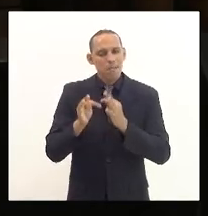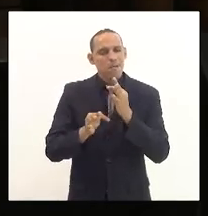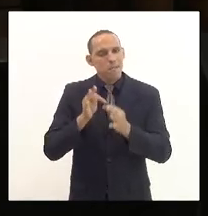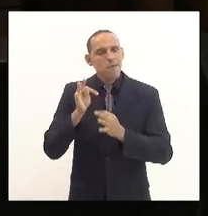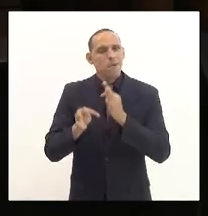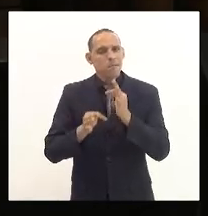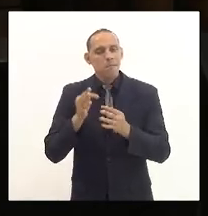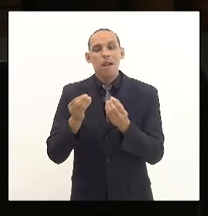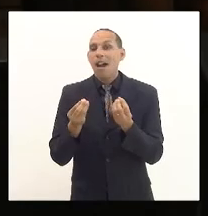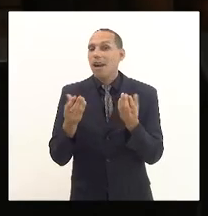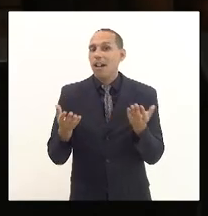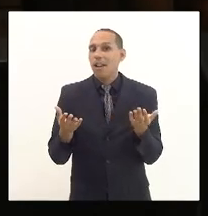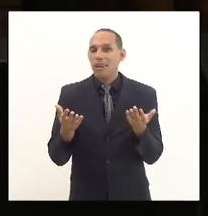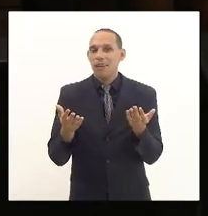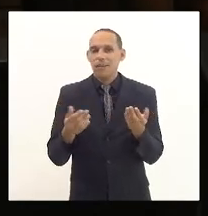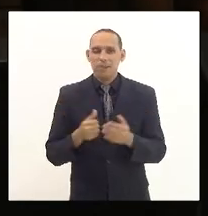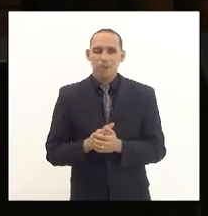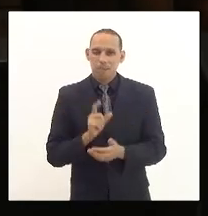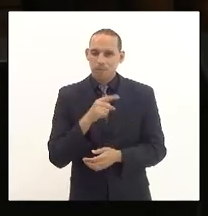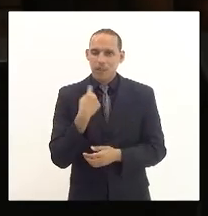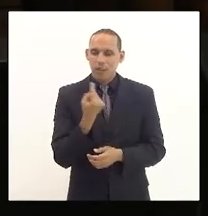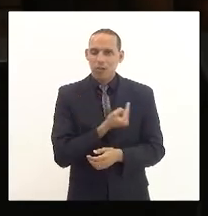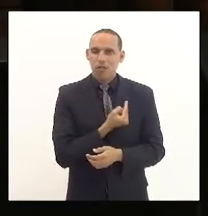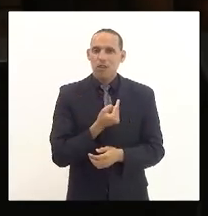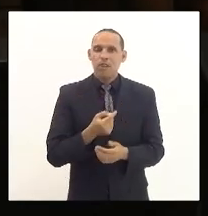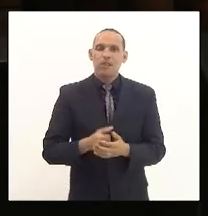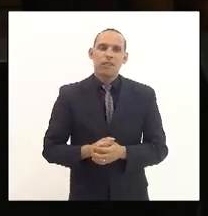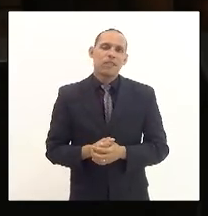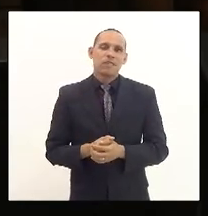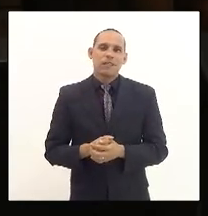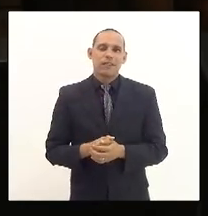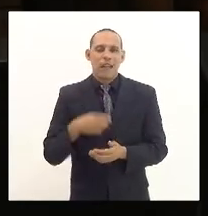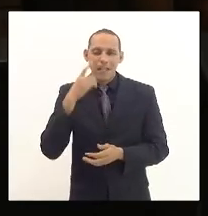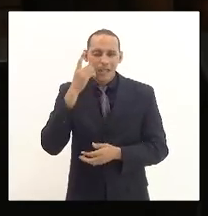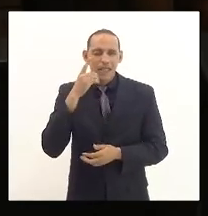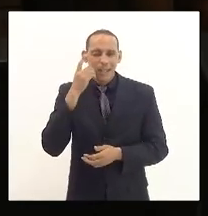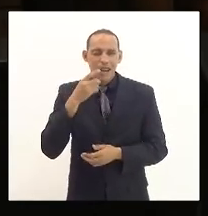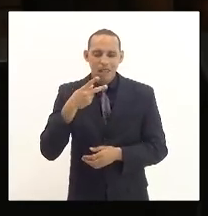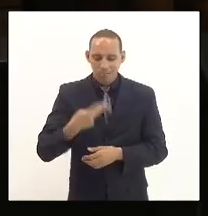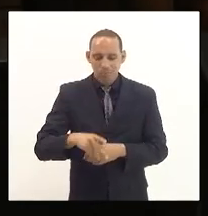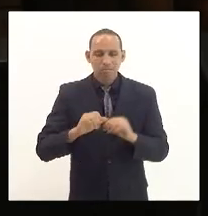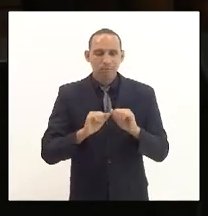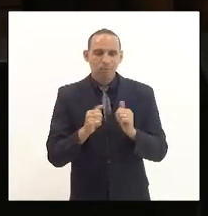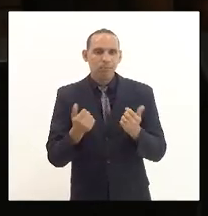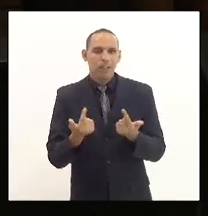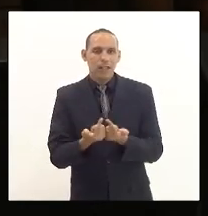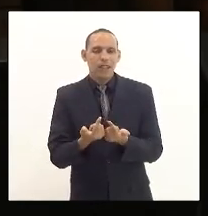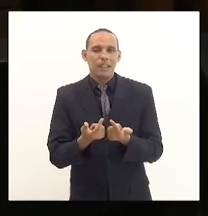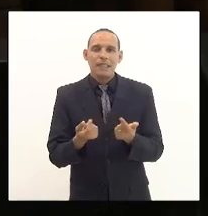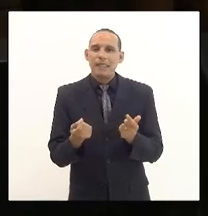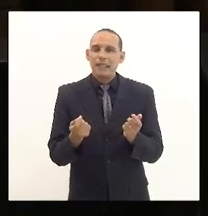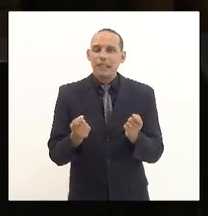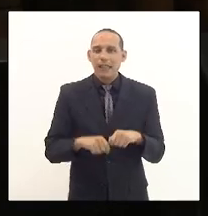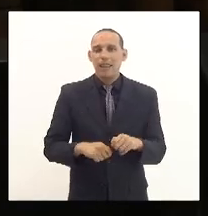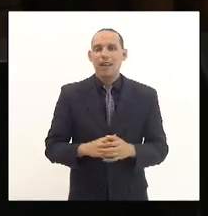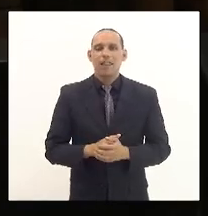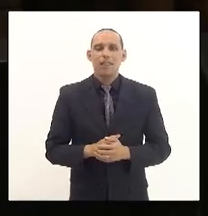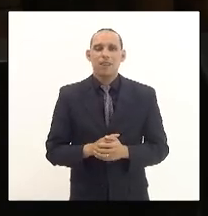para que nós aqui como o corpo de Deputados esta casa possa